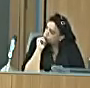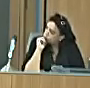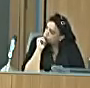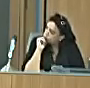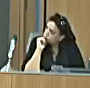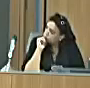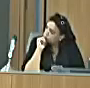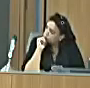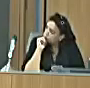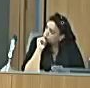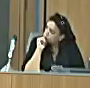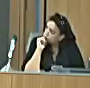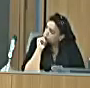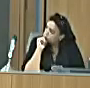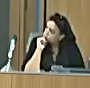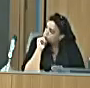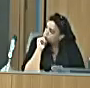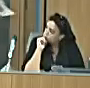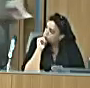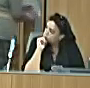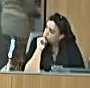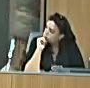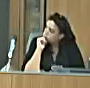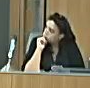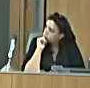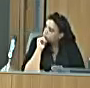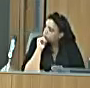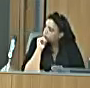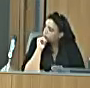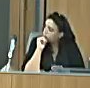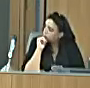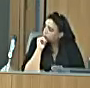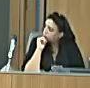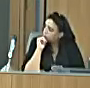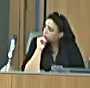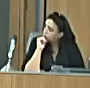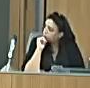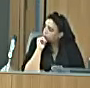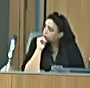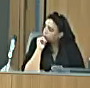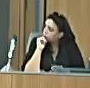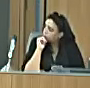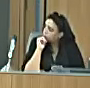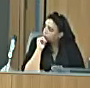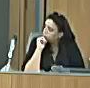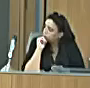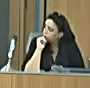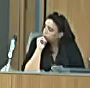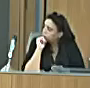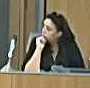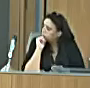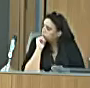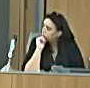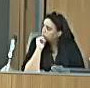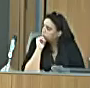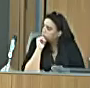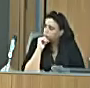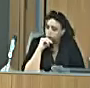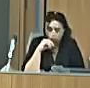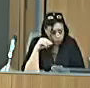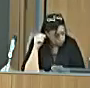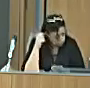trabalhar dez anos acima do meu tempo de aposentadoria essas aberrações você